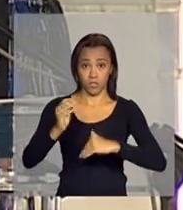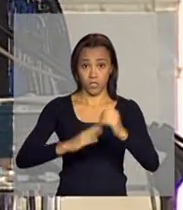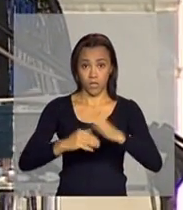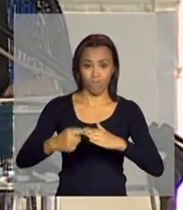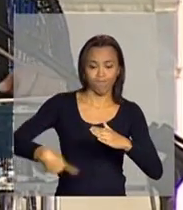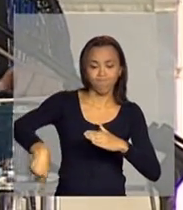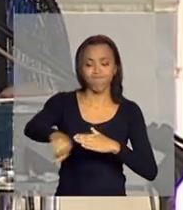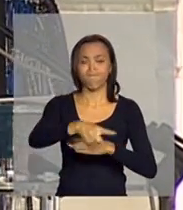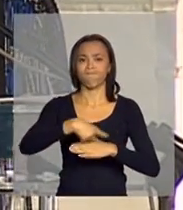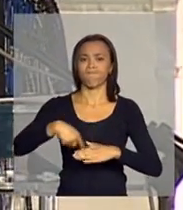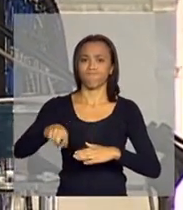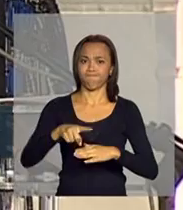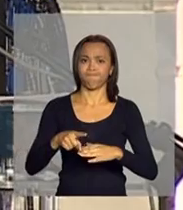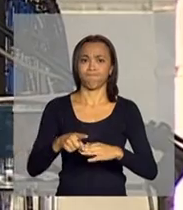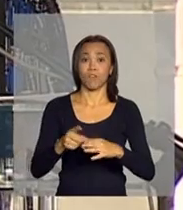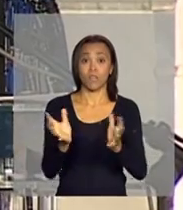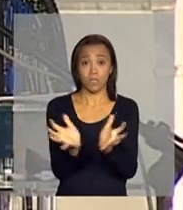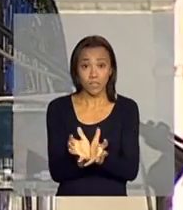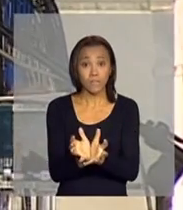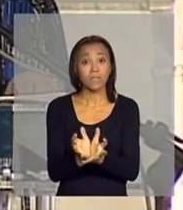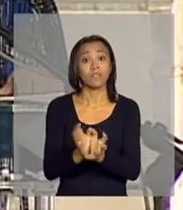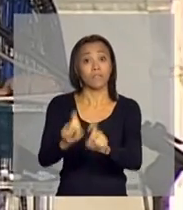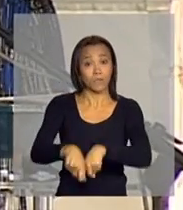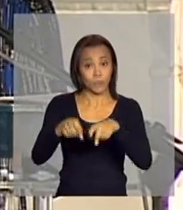agricultura do Paraná.